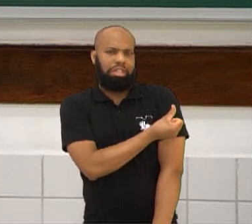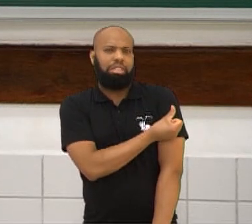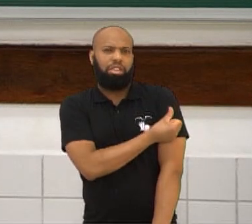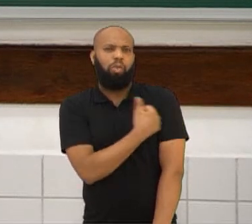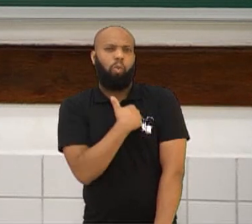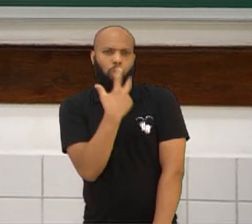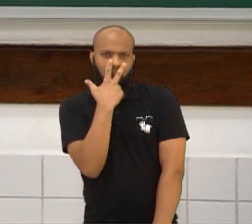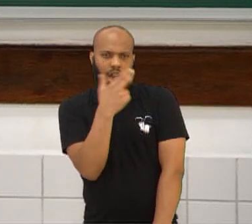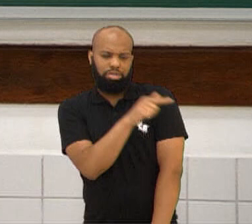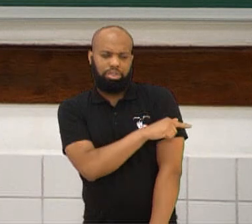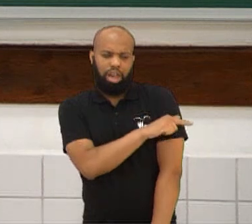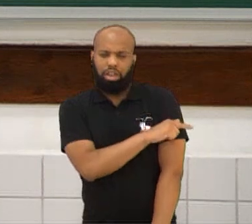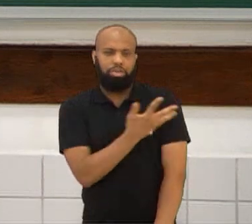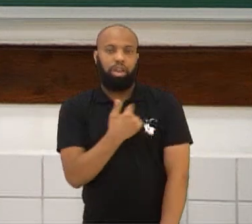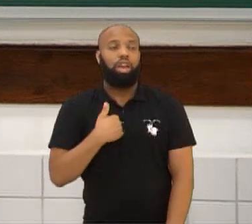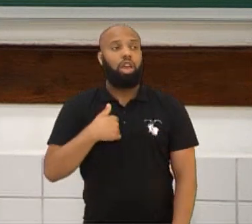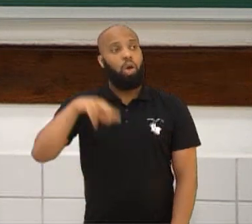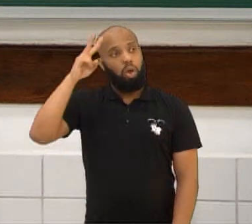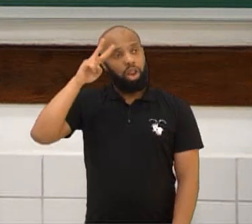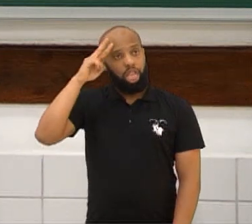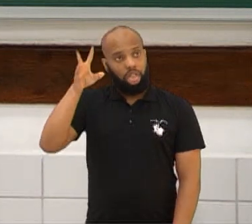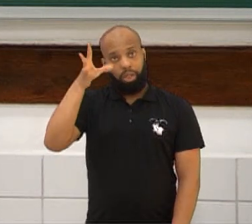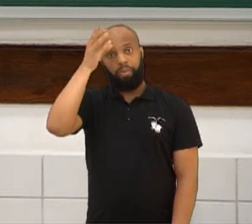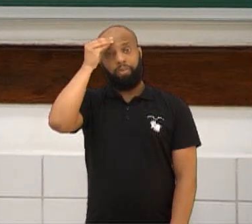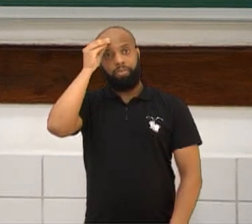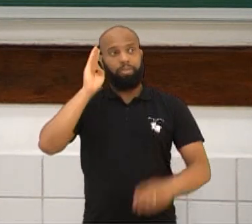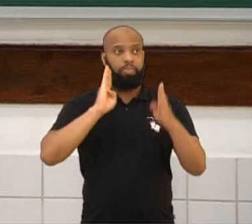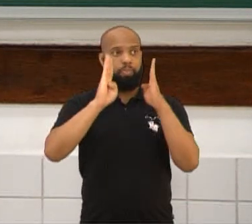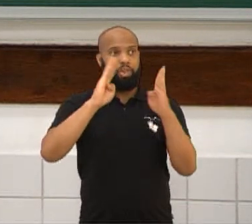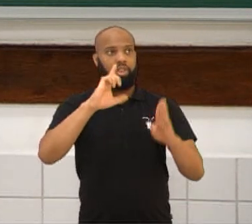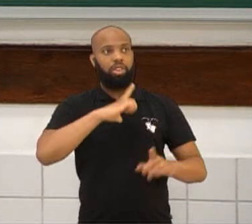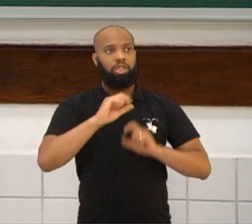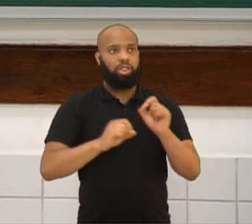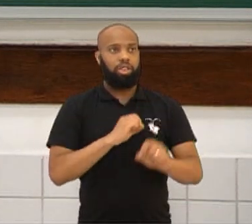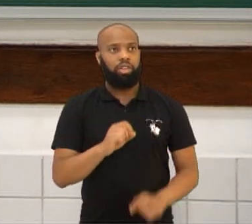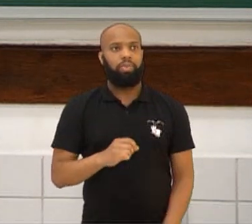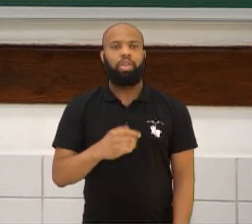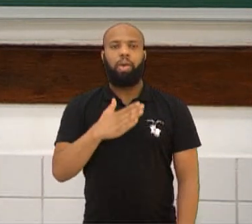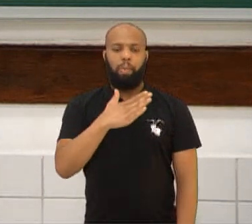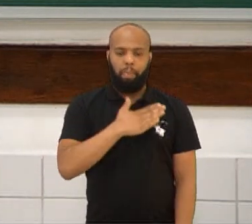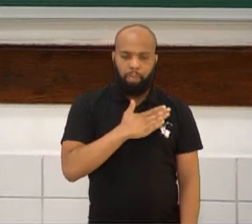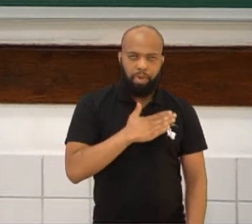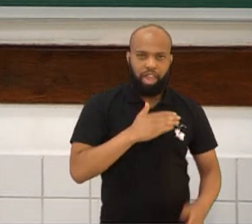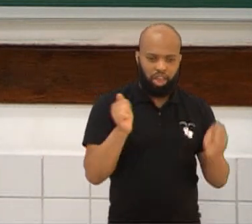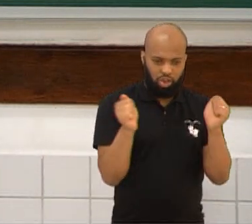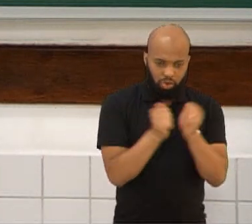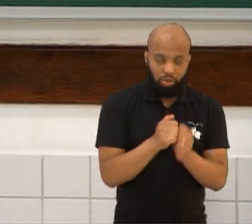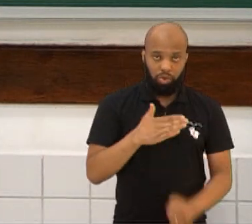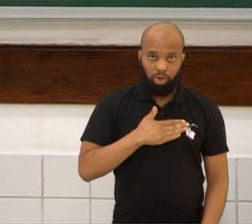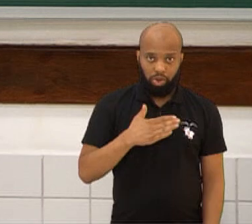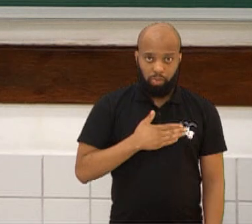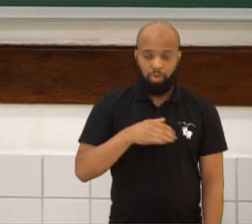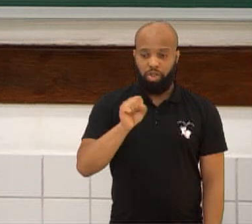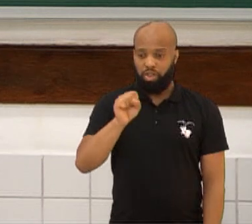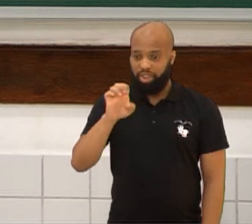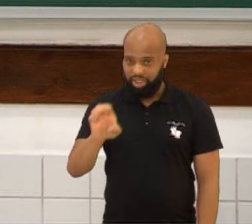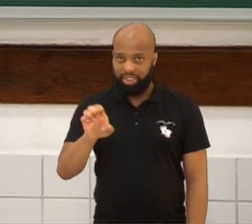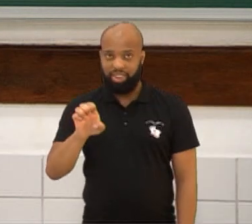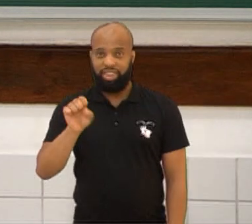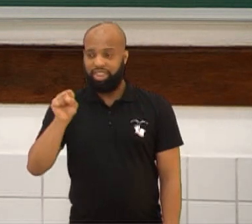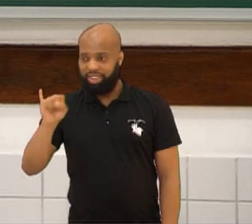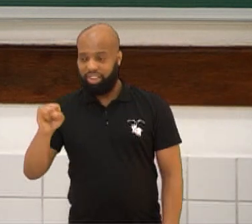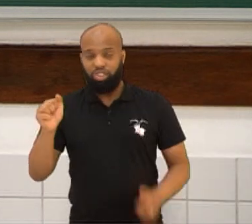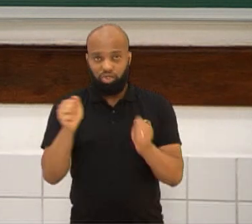eu lembro muito bem, a gente decorava naquela época, era assim, ó, me, mi comigo, se, si consigo, te,